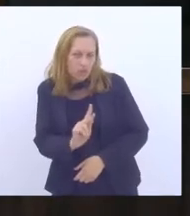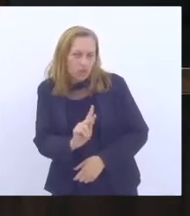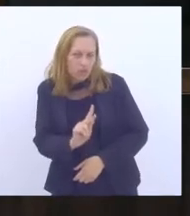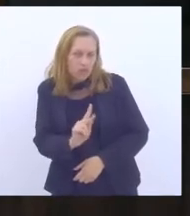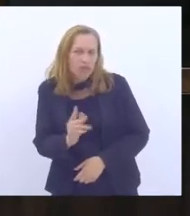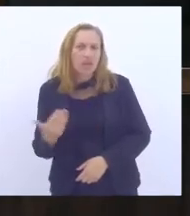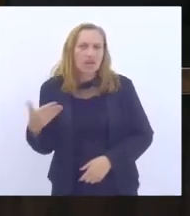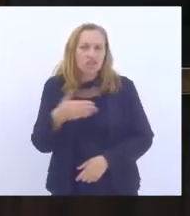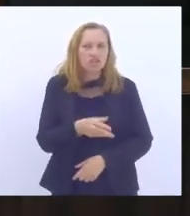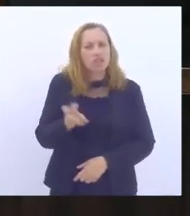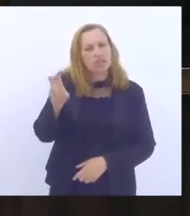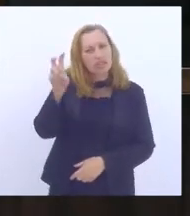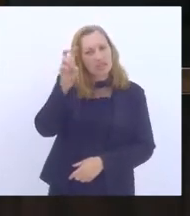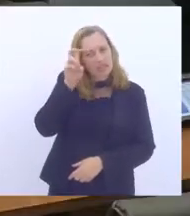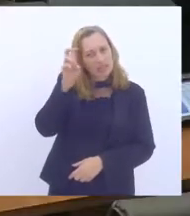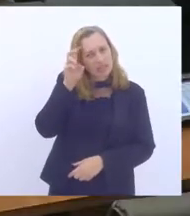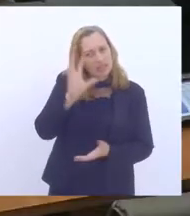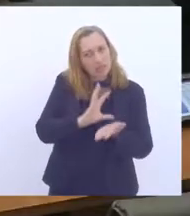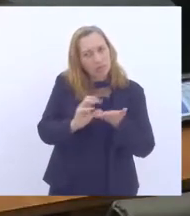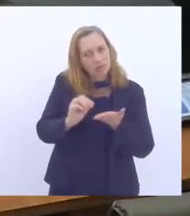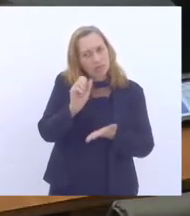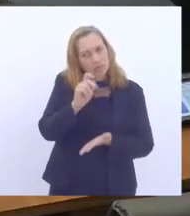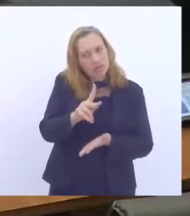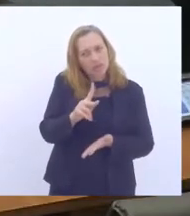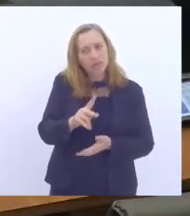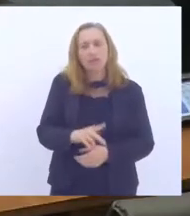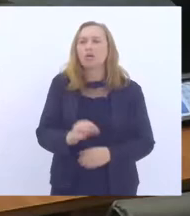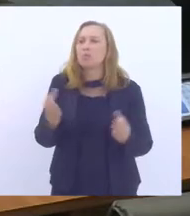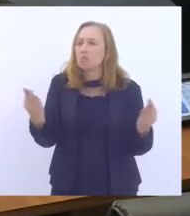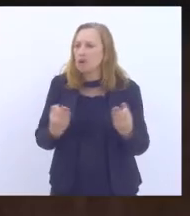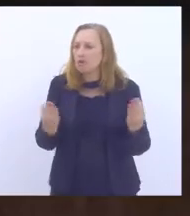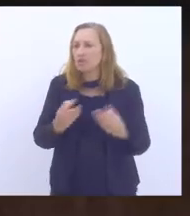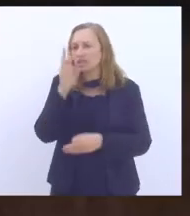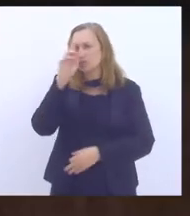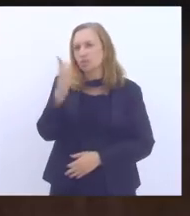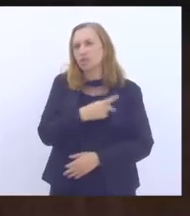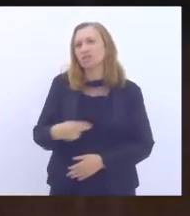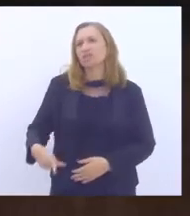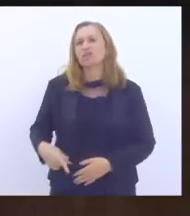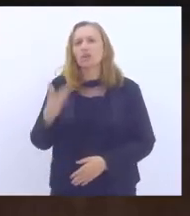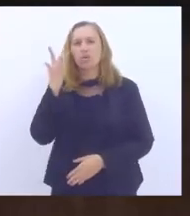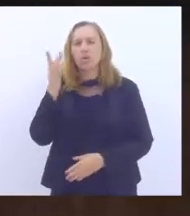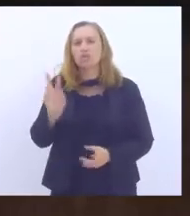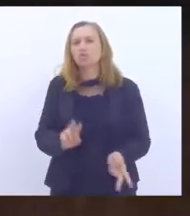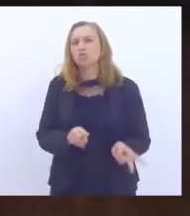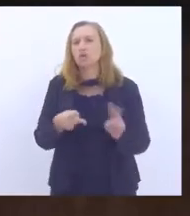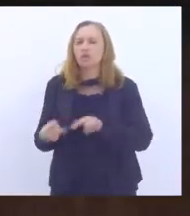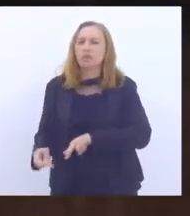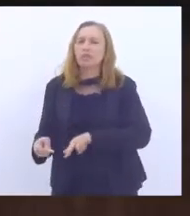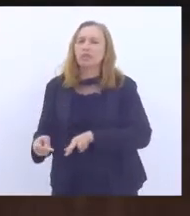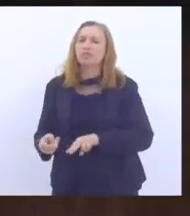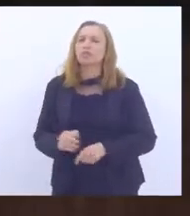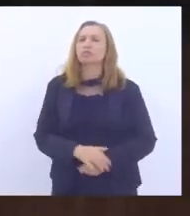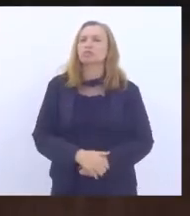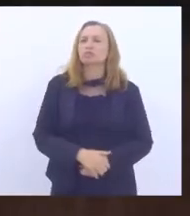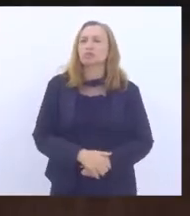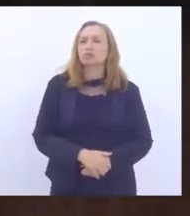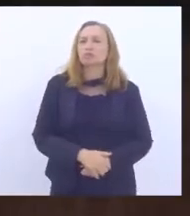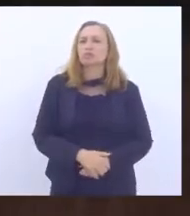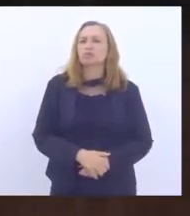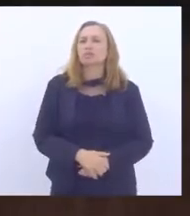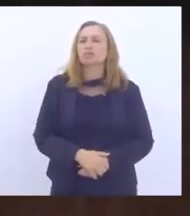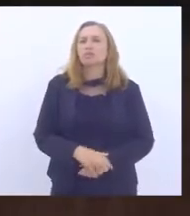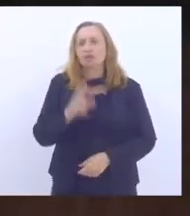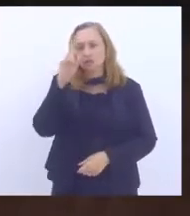e na quinta plaut Ok é um perfeito senhor presidente acho que encaminhamento é que